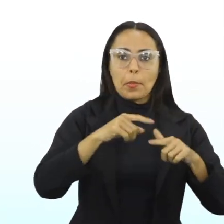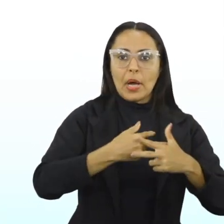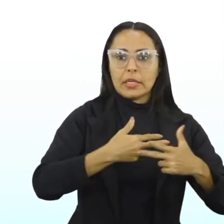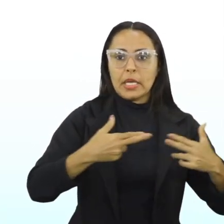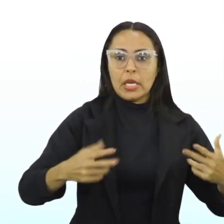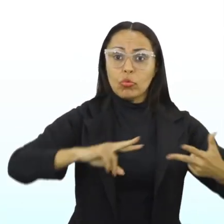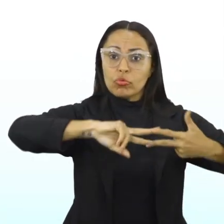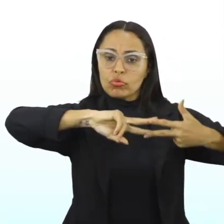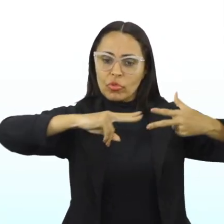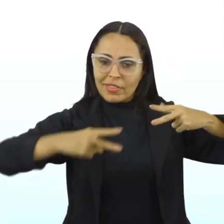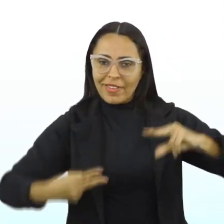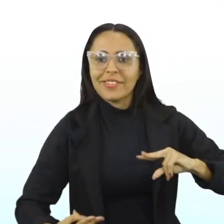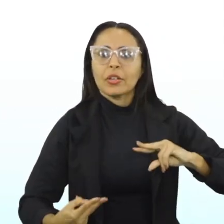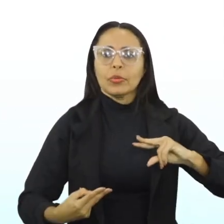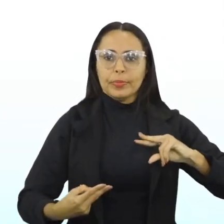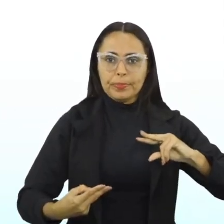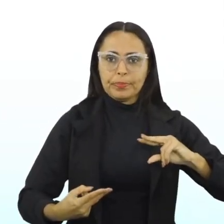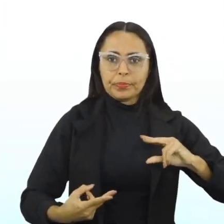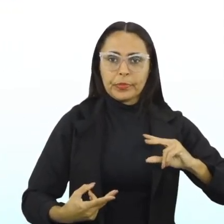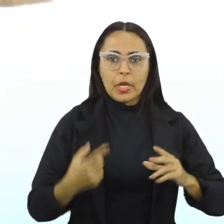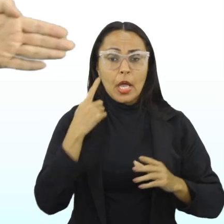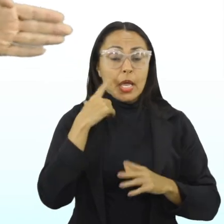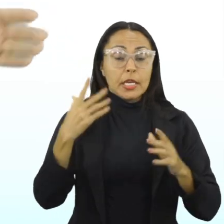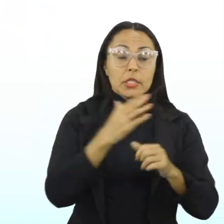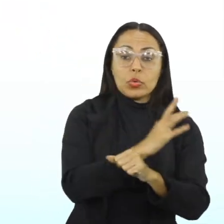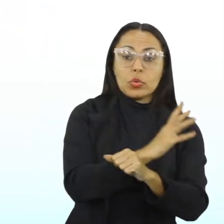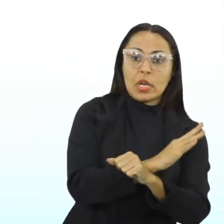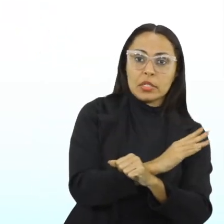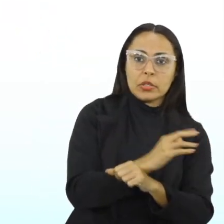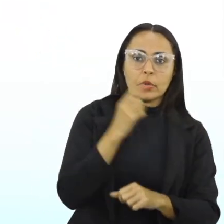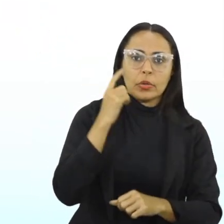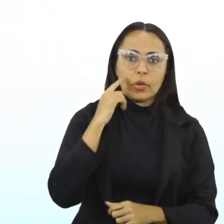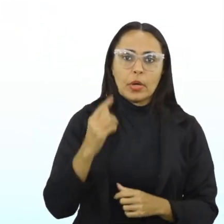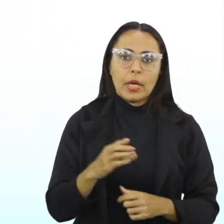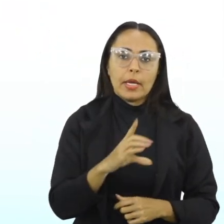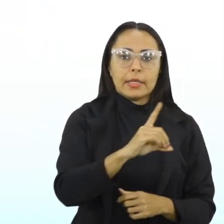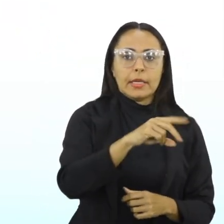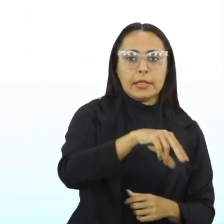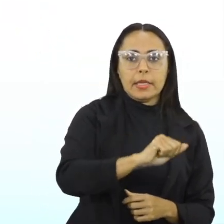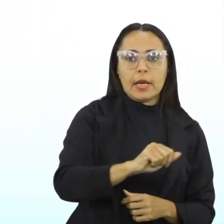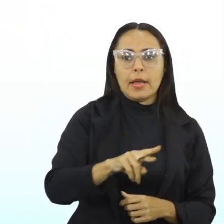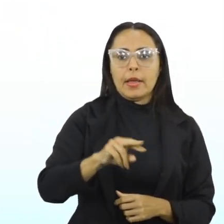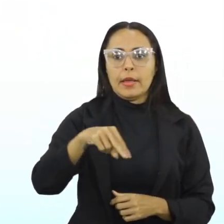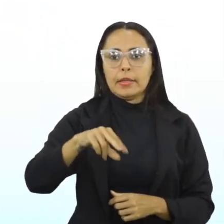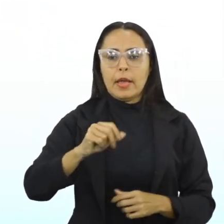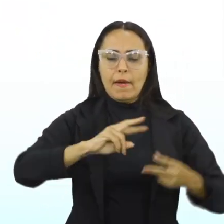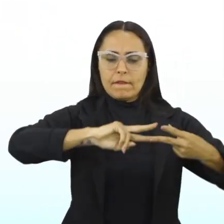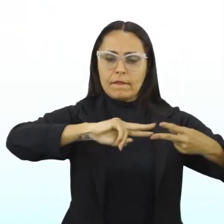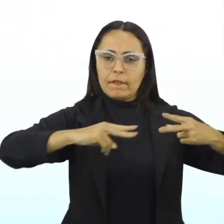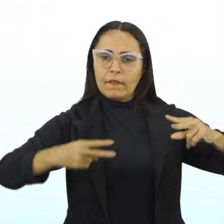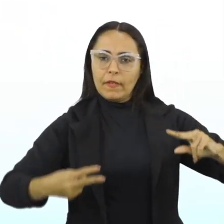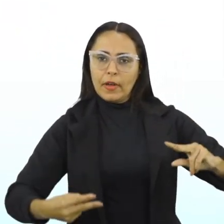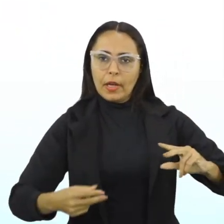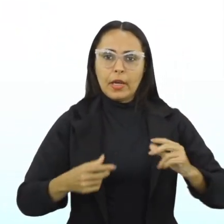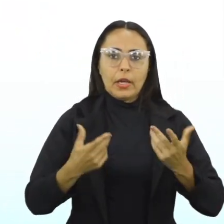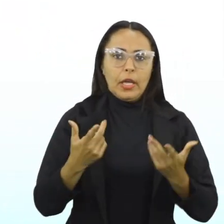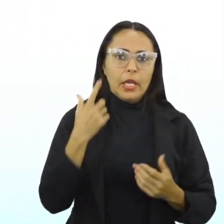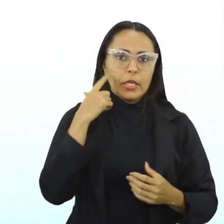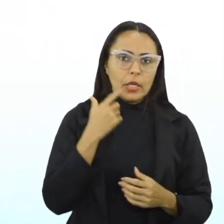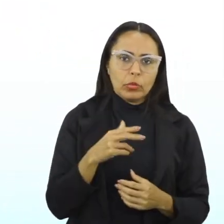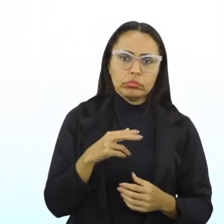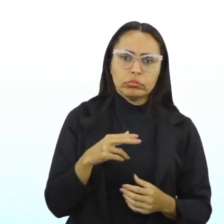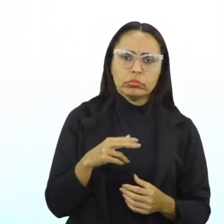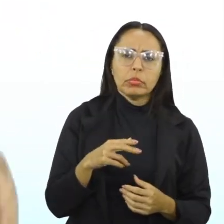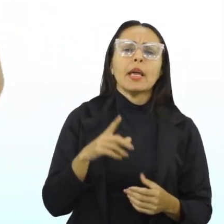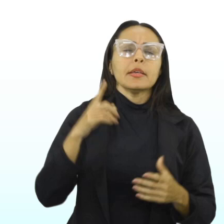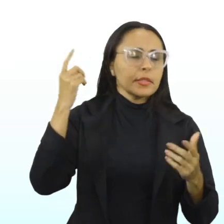materiais genéticos. Porque, olha, quem são os ácidos nucleicos? DNA e RNA. E pode ter certeza, tá? Não falta nunca no